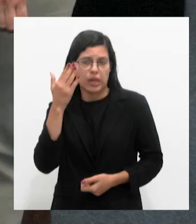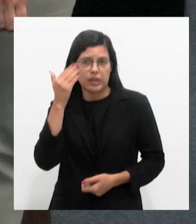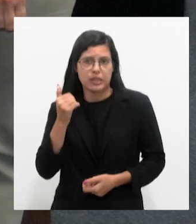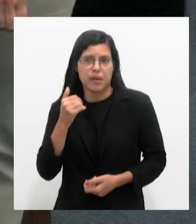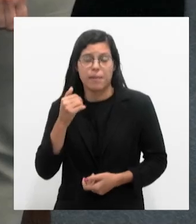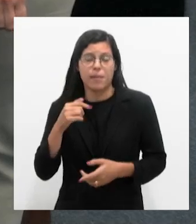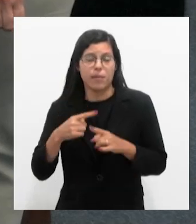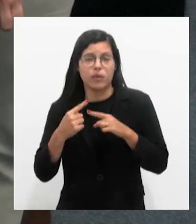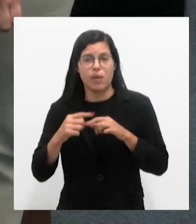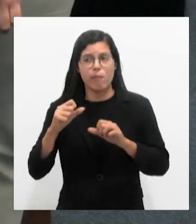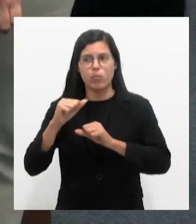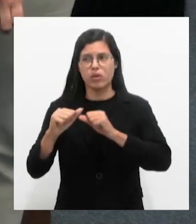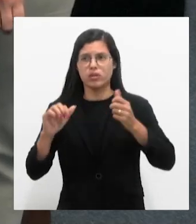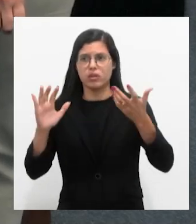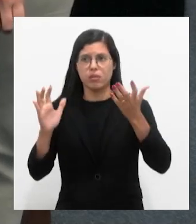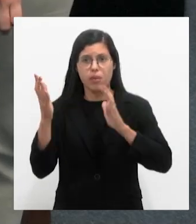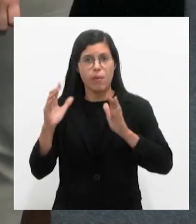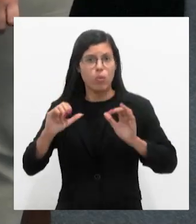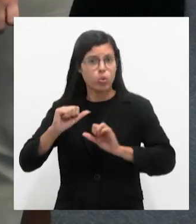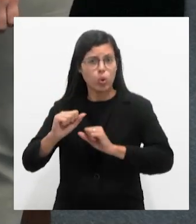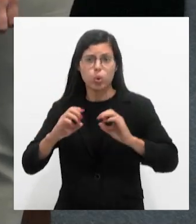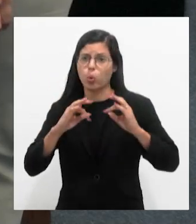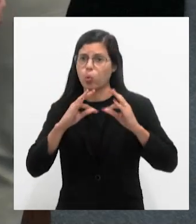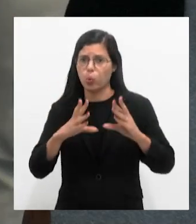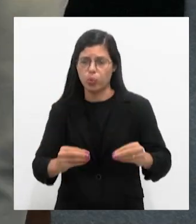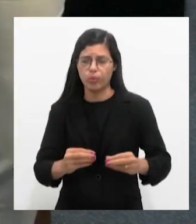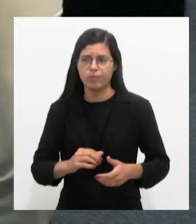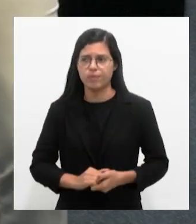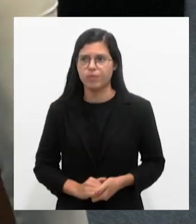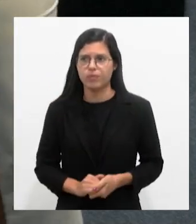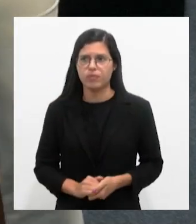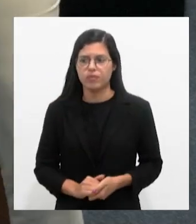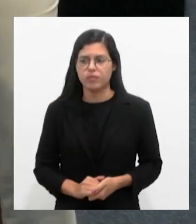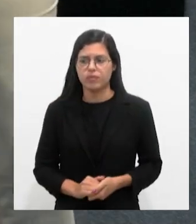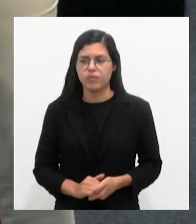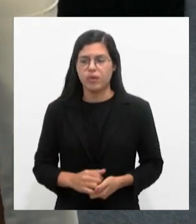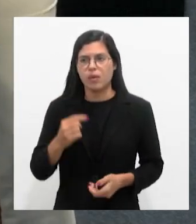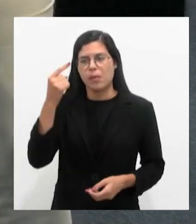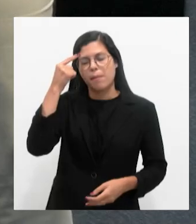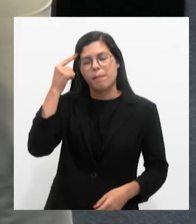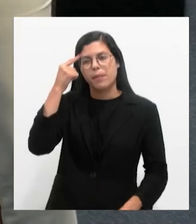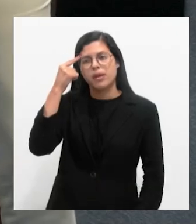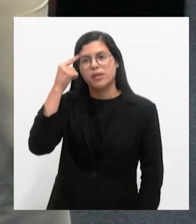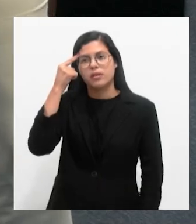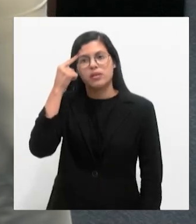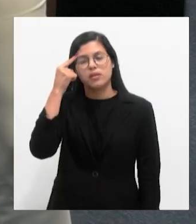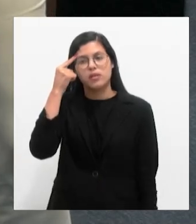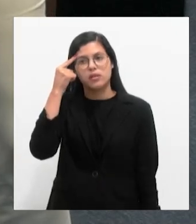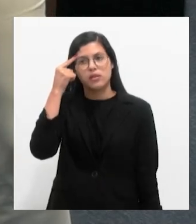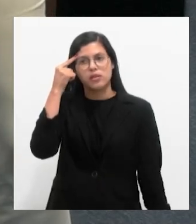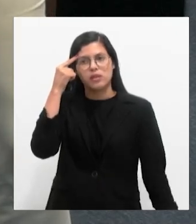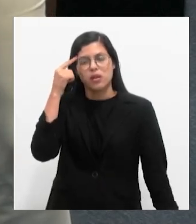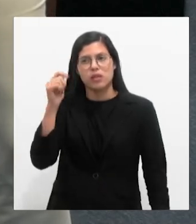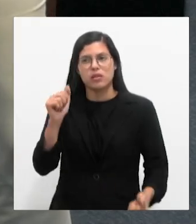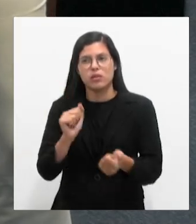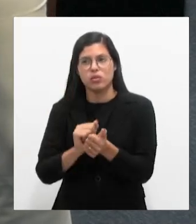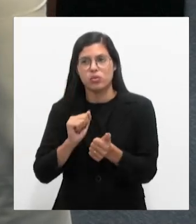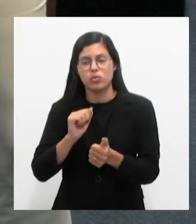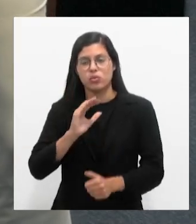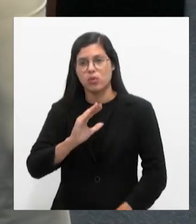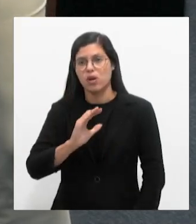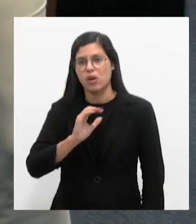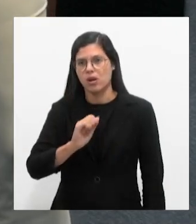as mudanças climáticas mudaram tudo, né? Então, a gente pensar em estar com uma capelania de